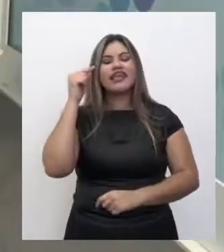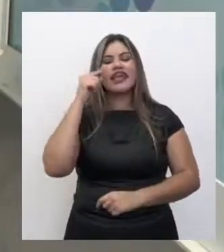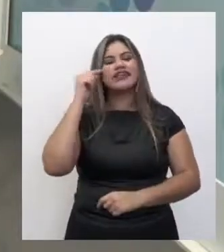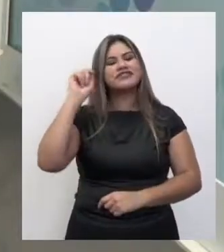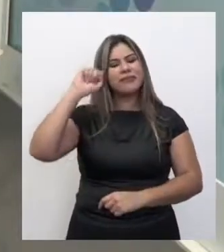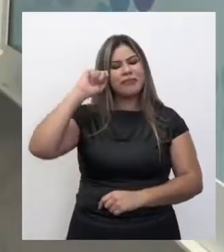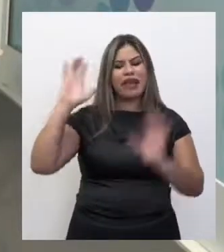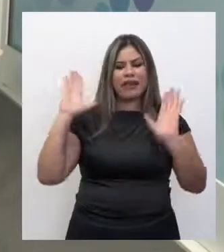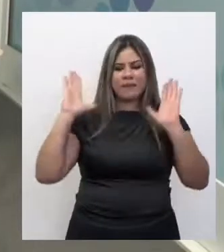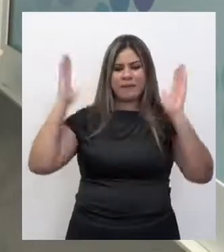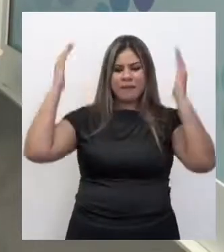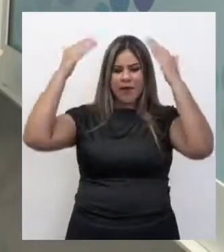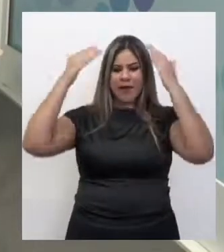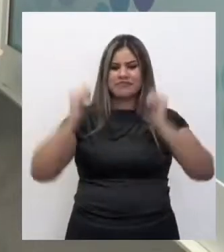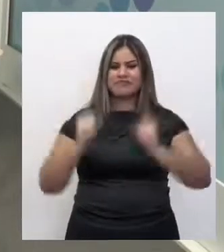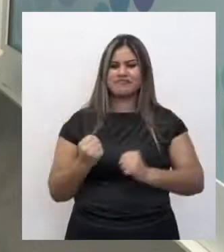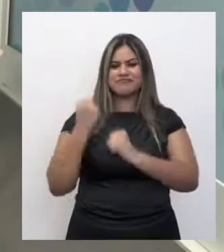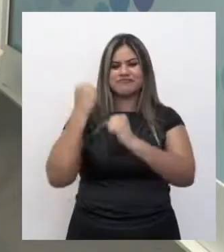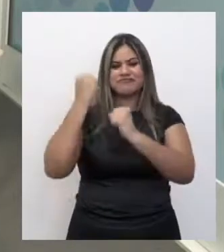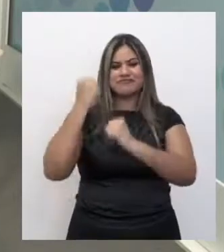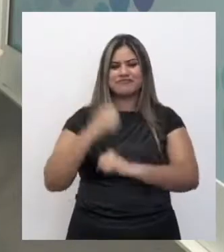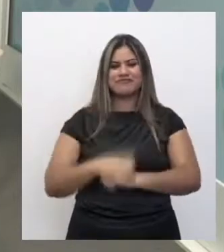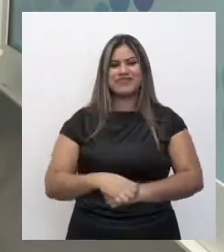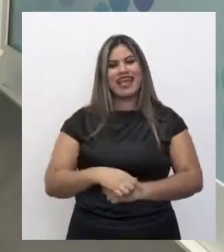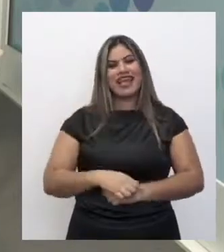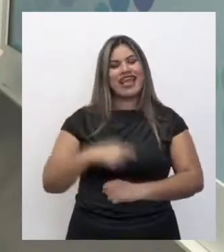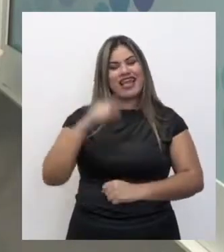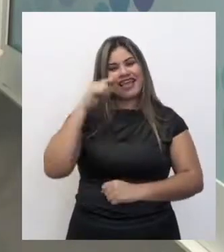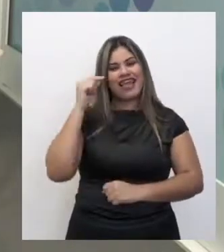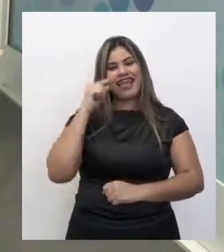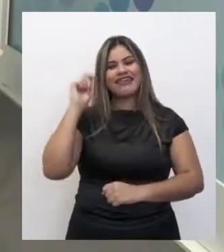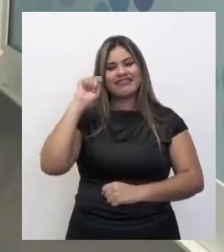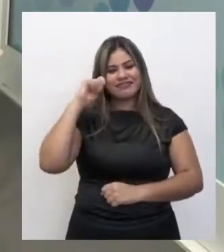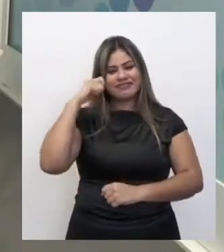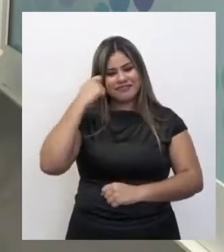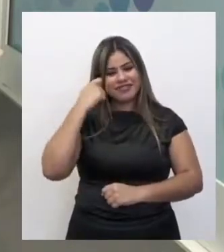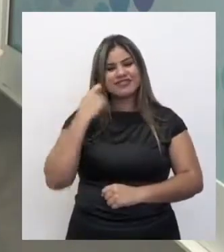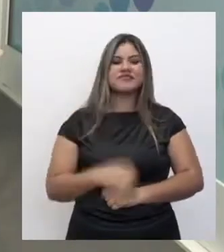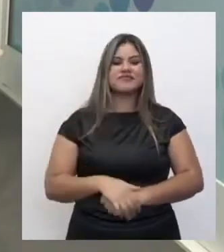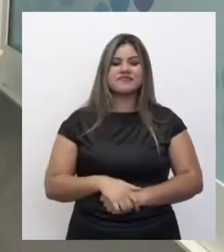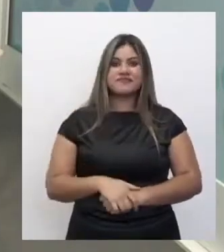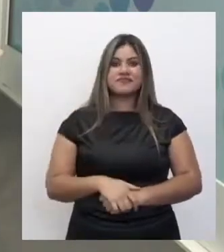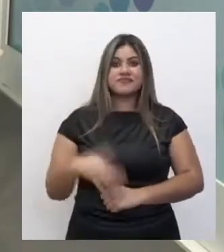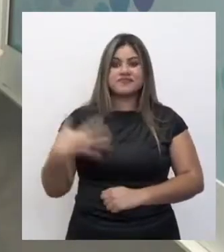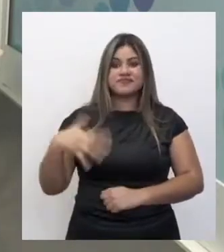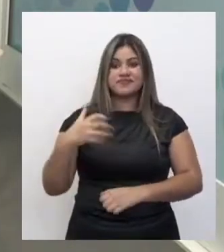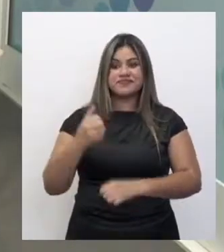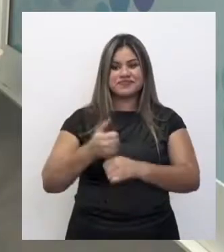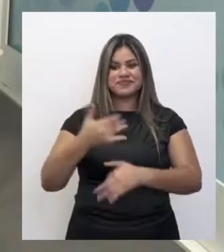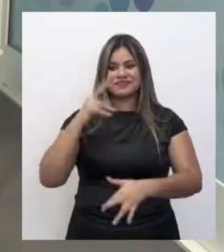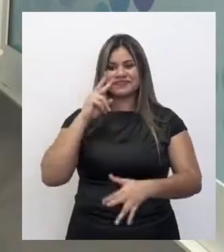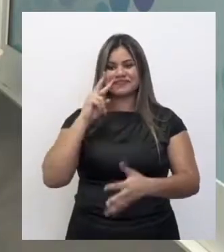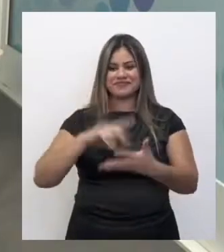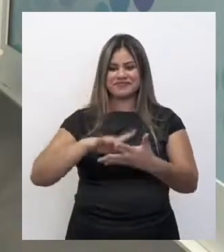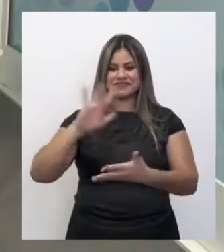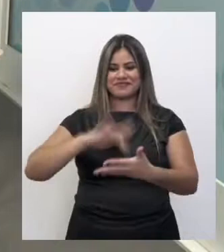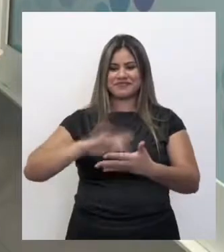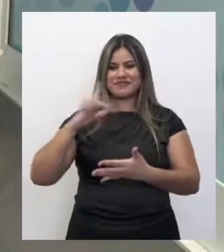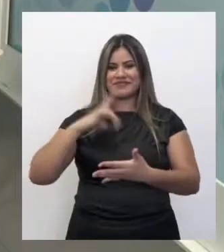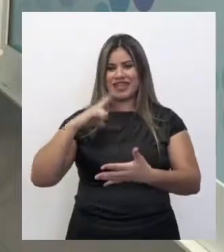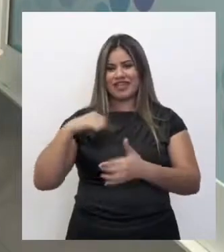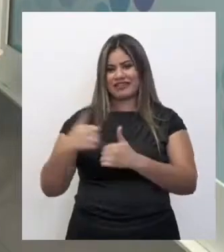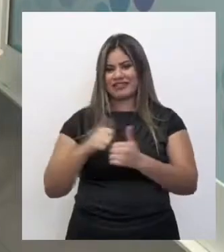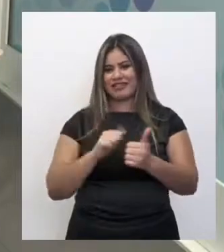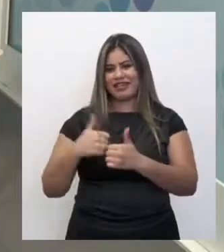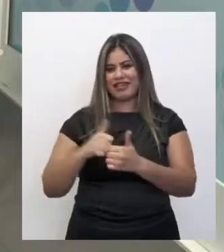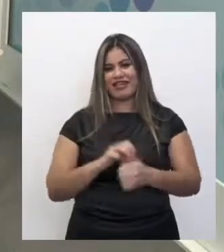Power. O poder do gato preto. Ai, meu Deus, cadê? Deixa eu ver se alguém aqui segue algum blogueiro. O Felipe disse